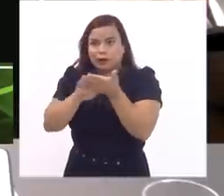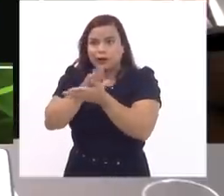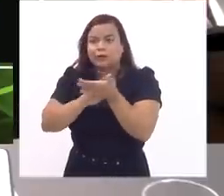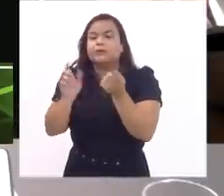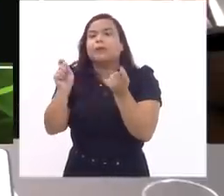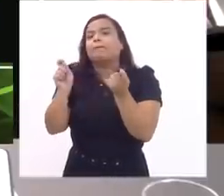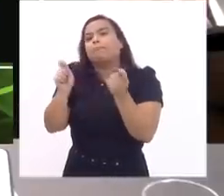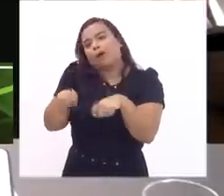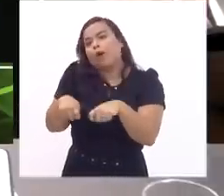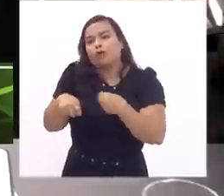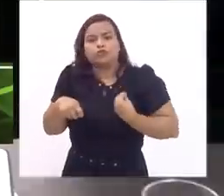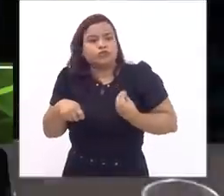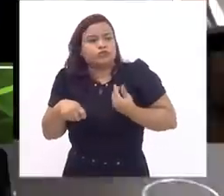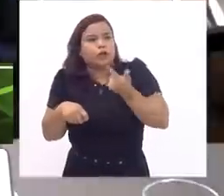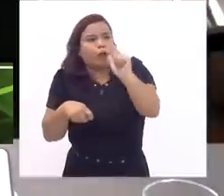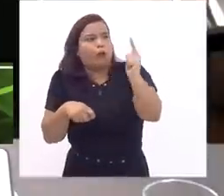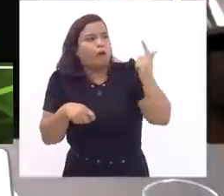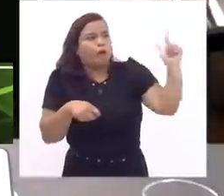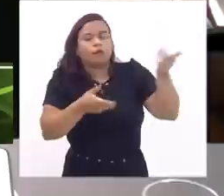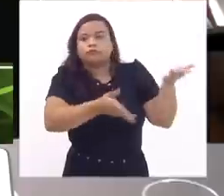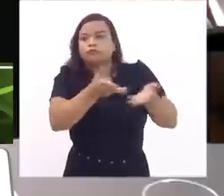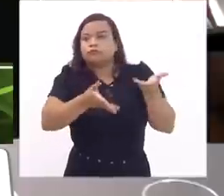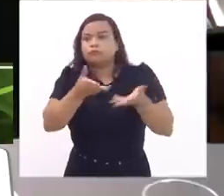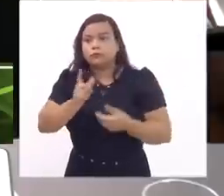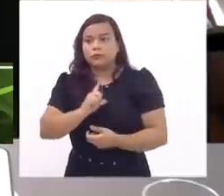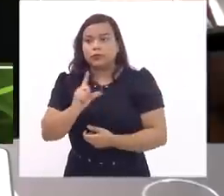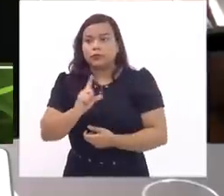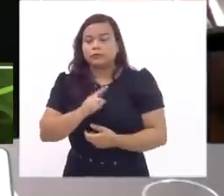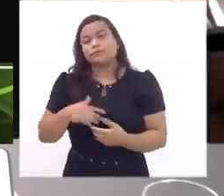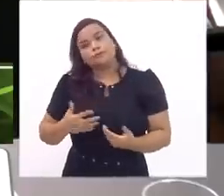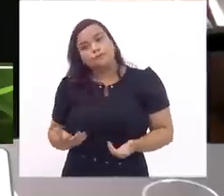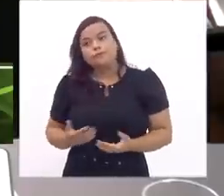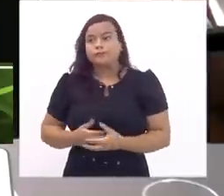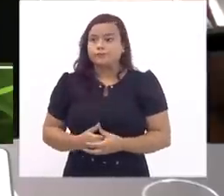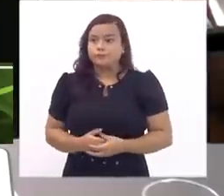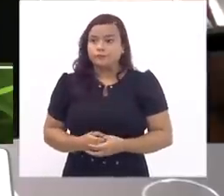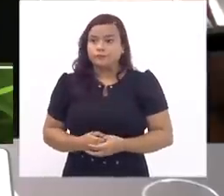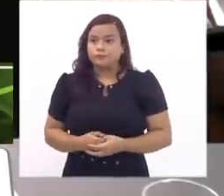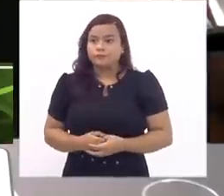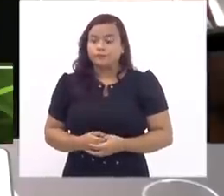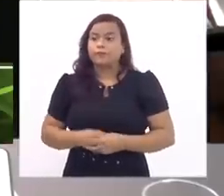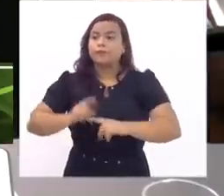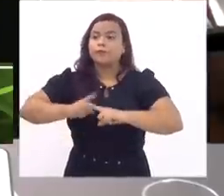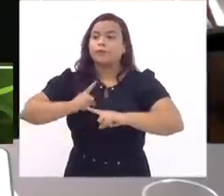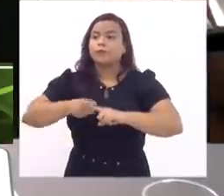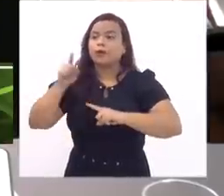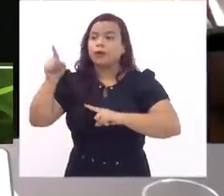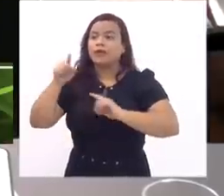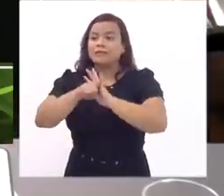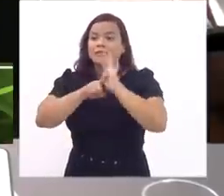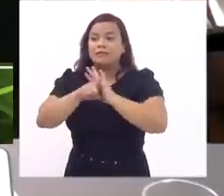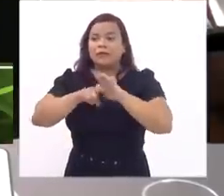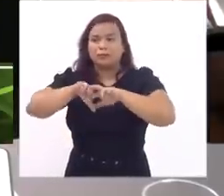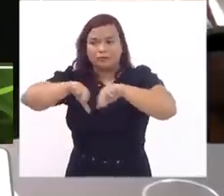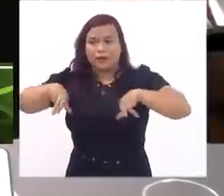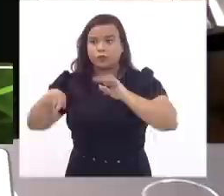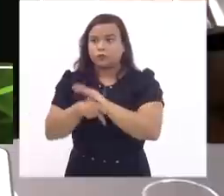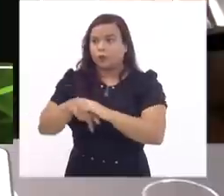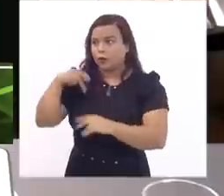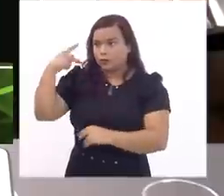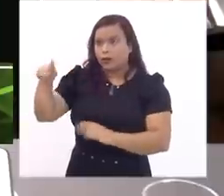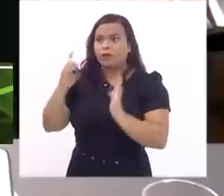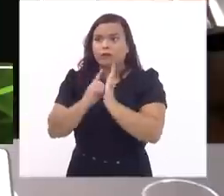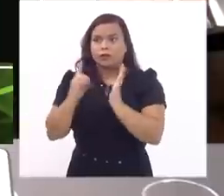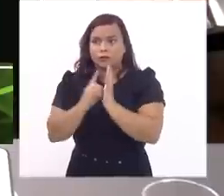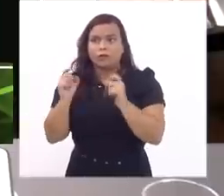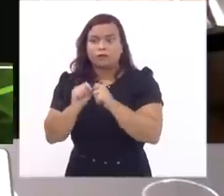estados tratarem, porque não está contrariando nada. O que a gente está querendo é que esses exames que o Detran faz